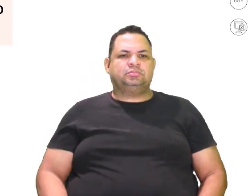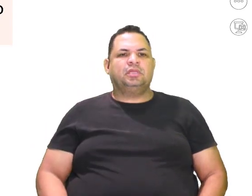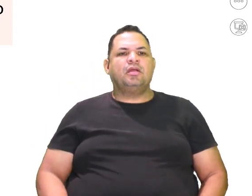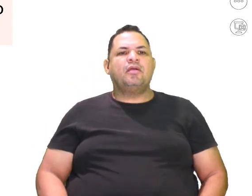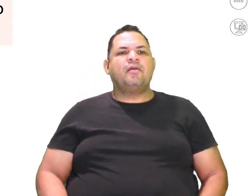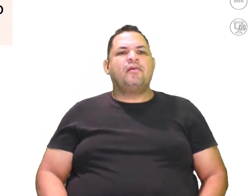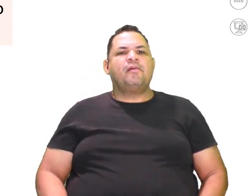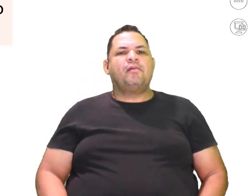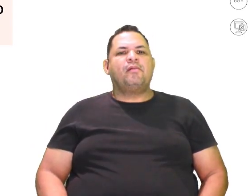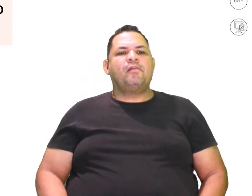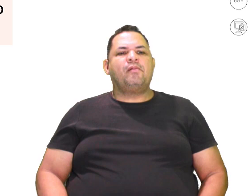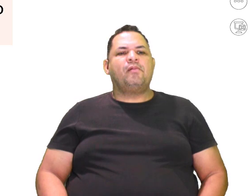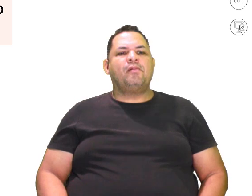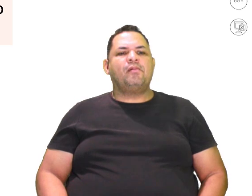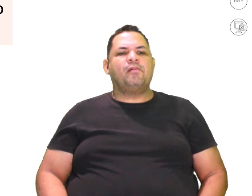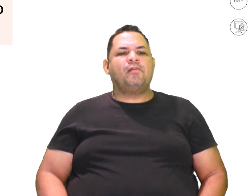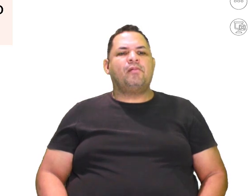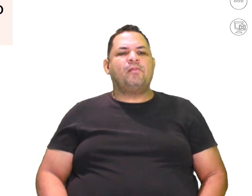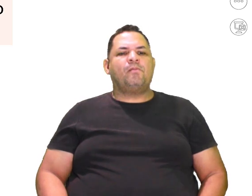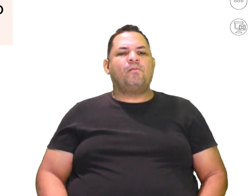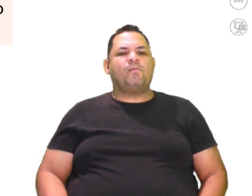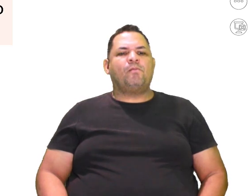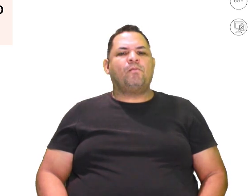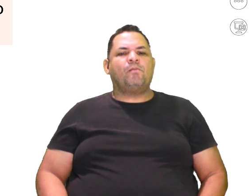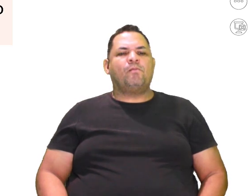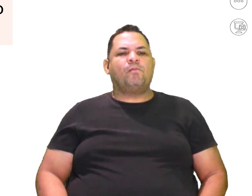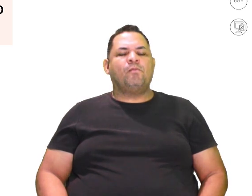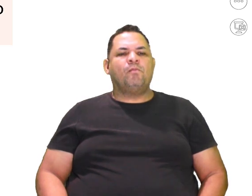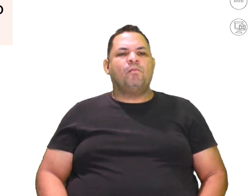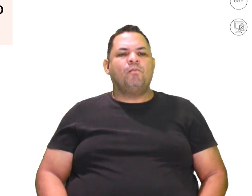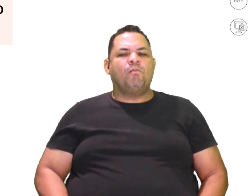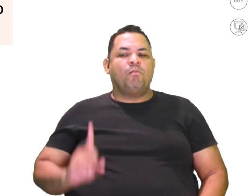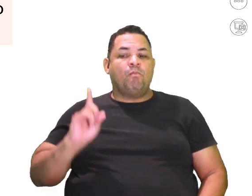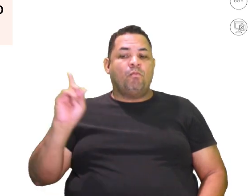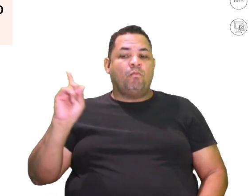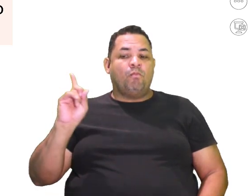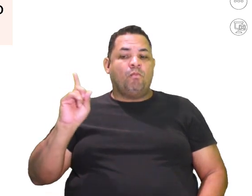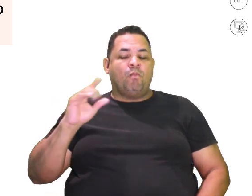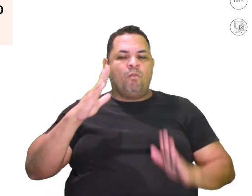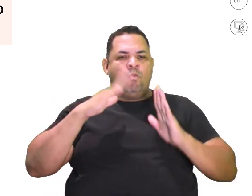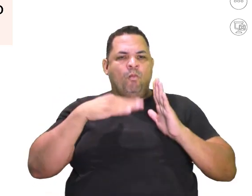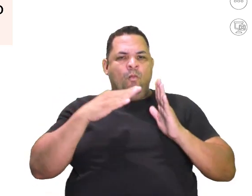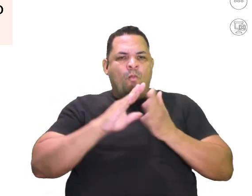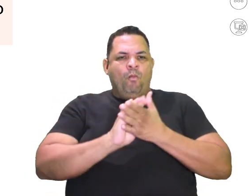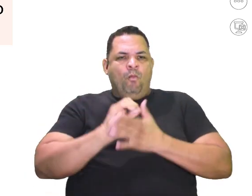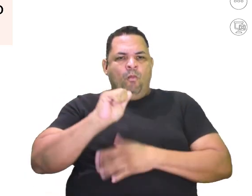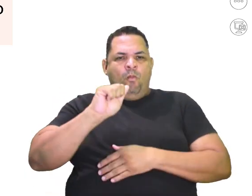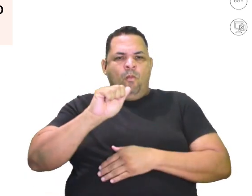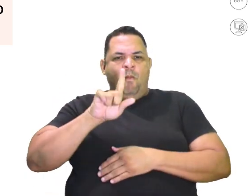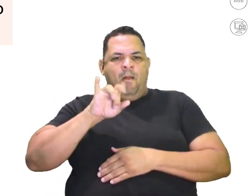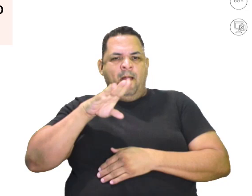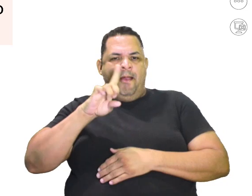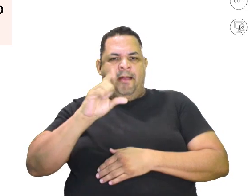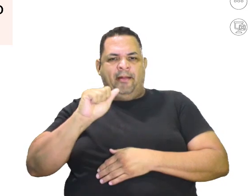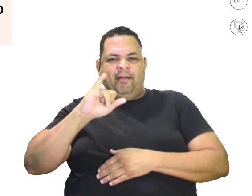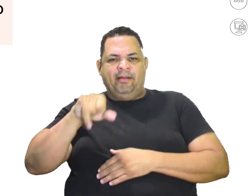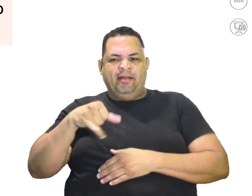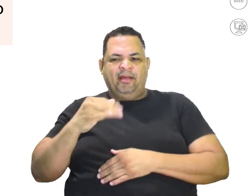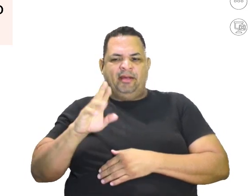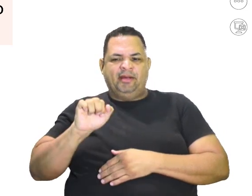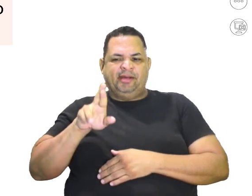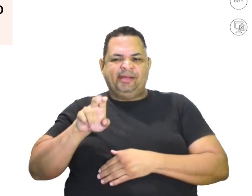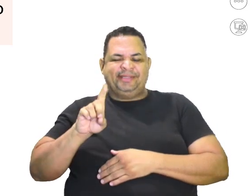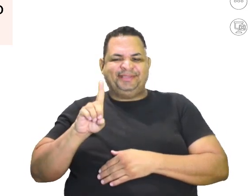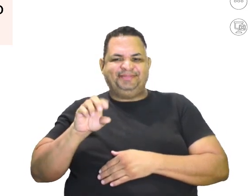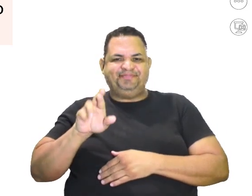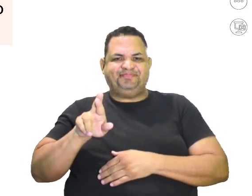realisticamente aprontada. Então, aqui, ó, outro quadro aqui do Almeida Júnior, que não é o nosso